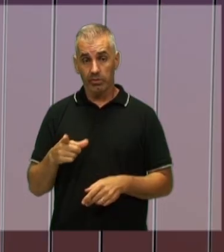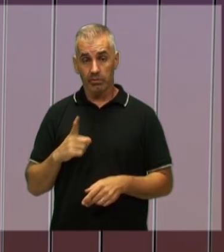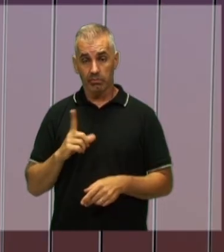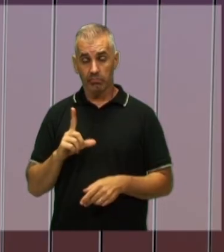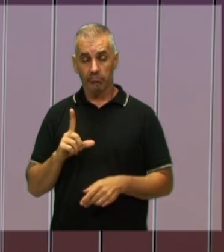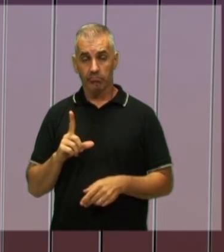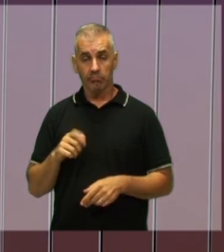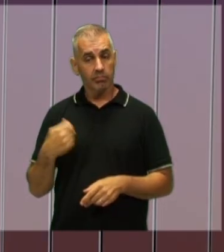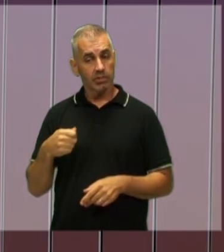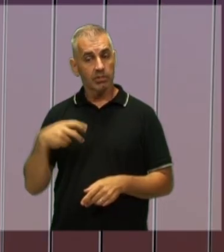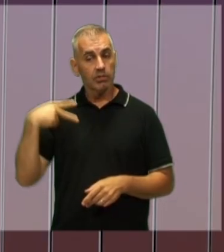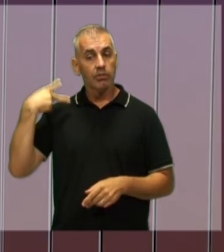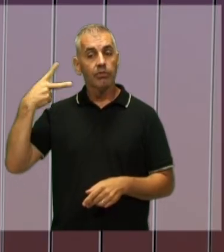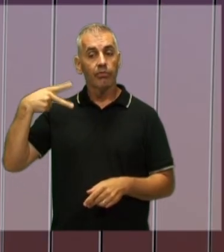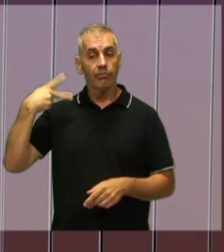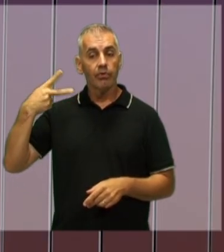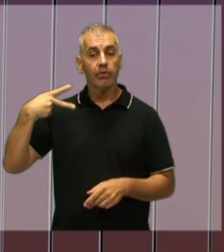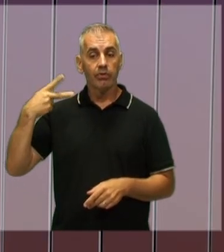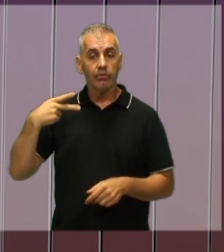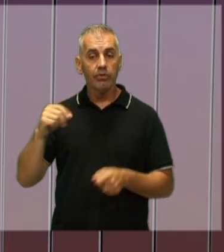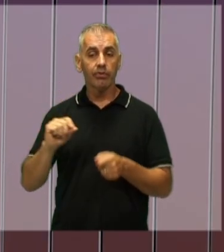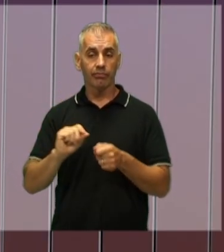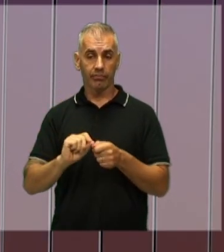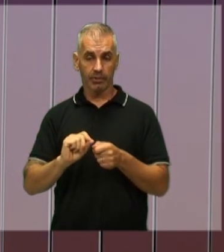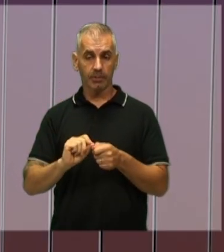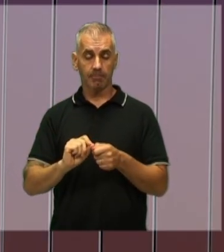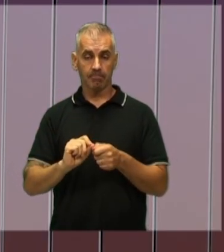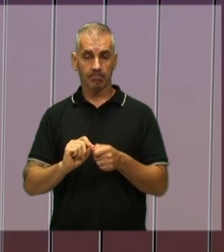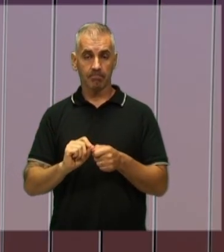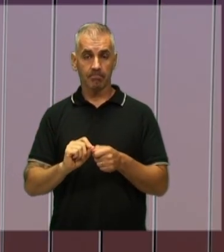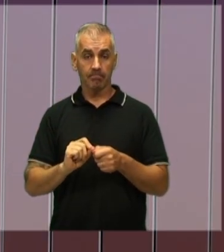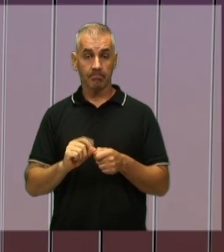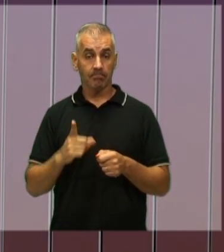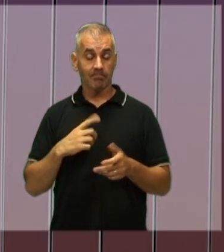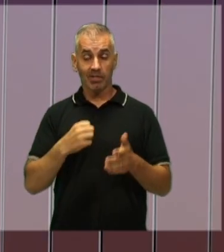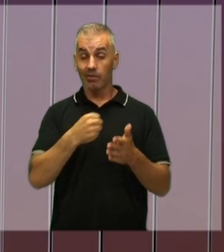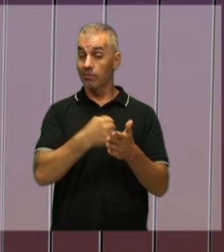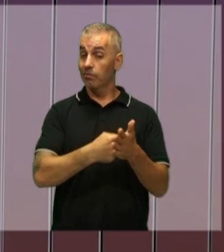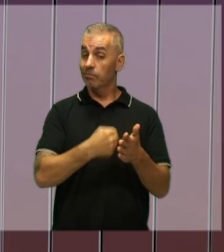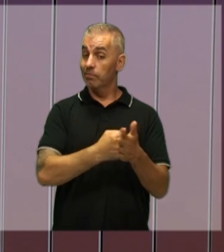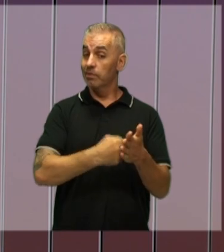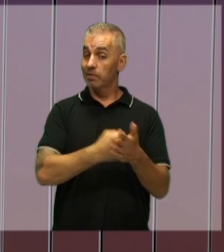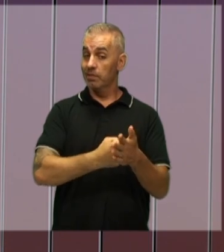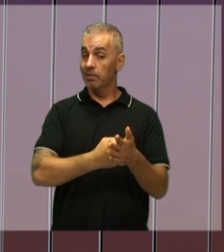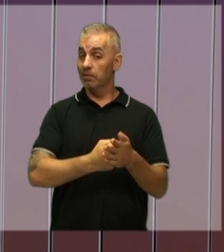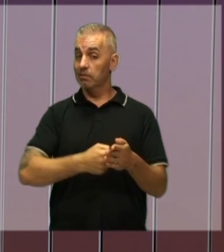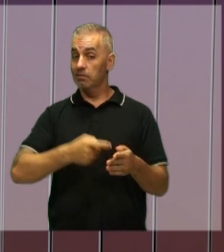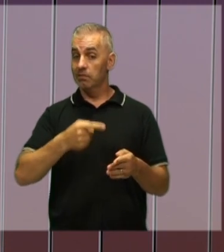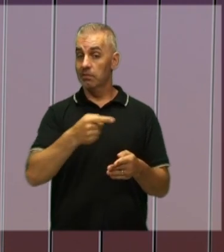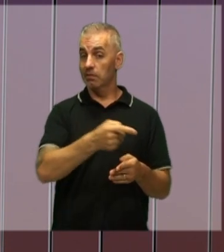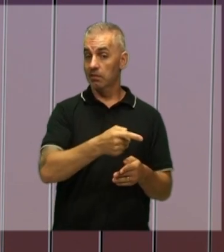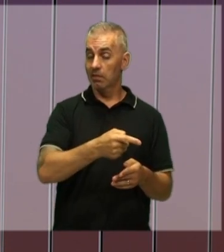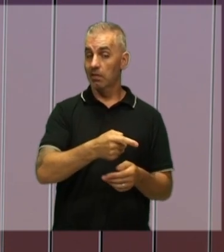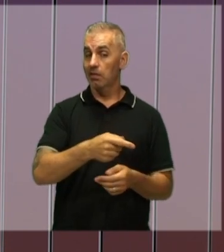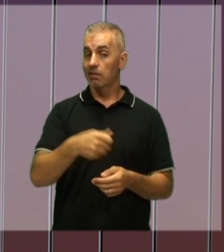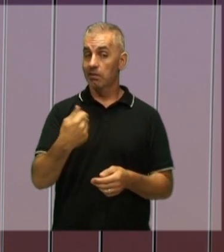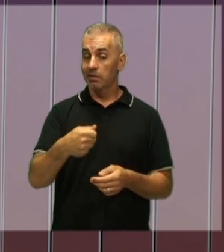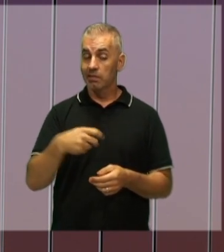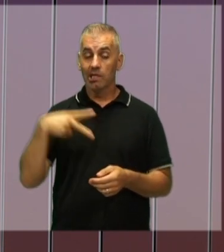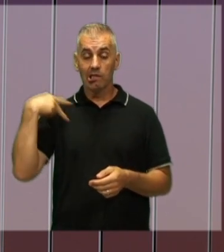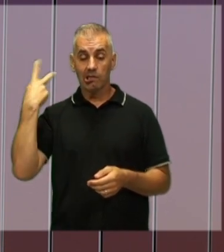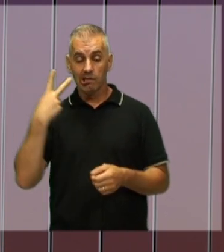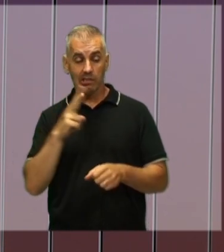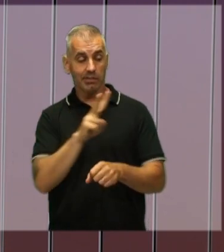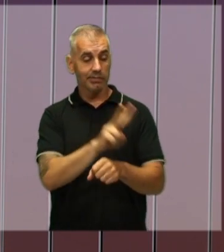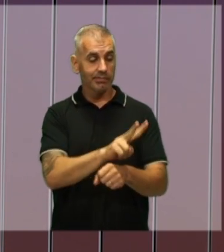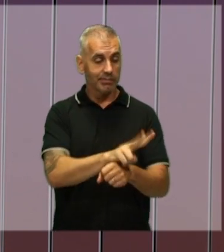vereador, não é prerrogativa do vereador. O vereador não tem como obrigação, não está lá escrito, não, o vereador tem que